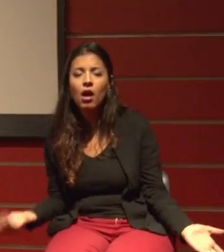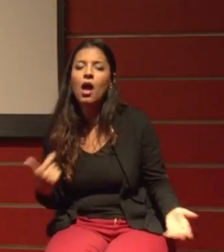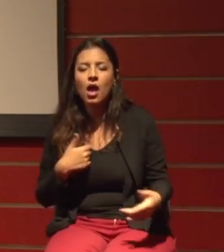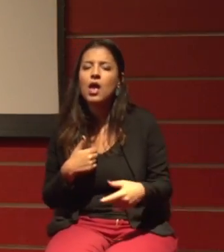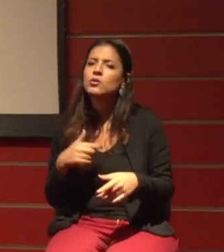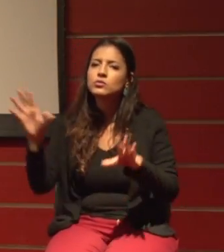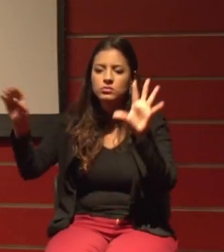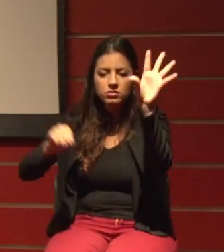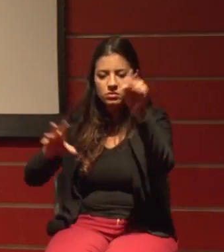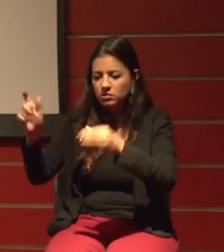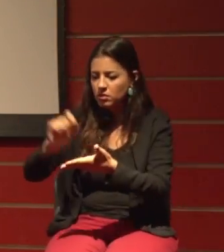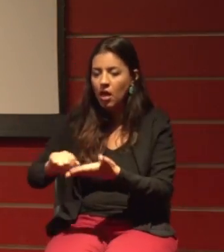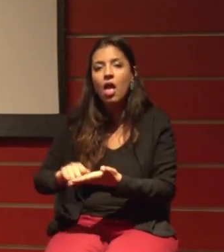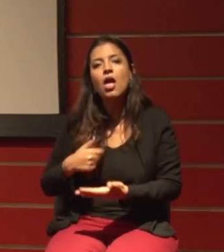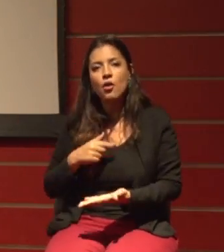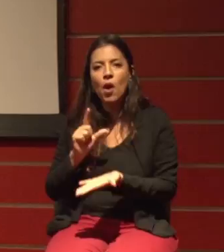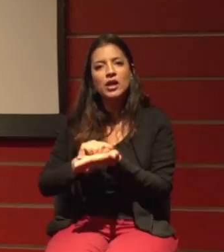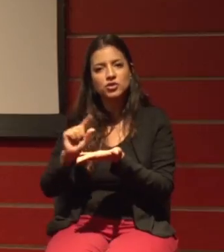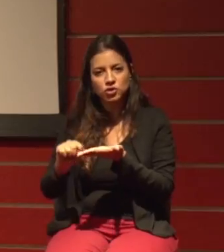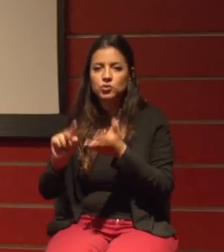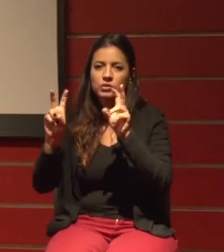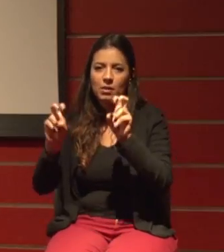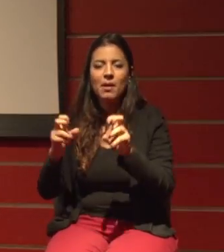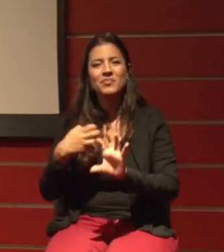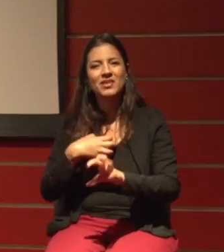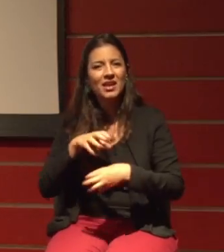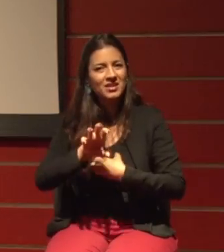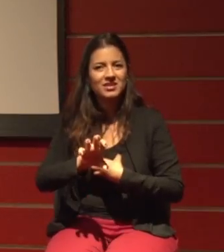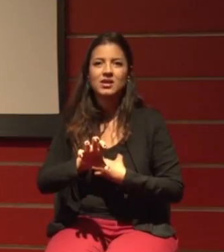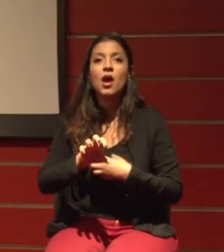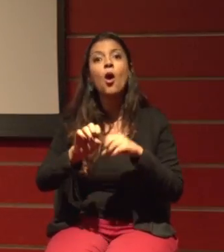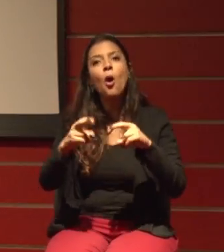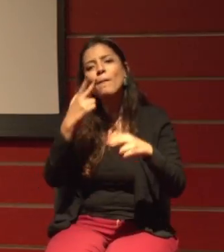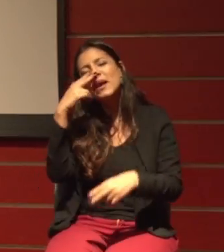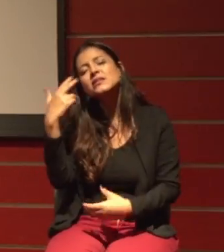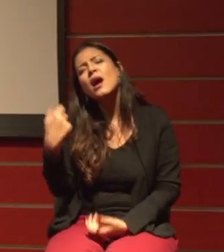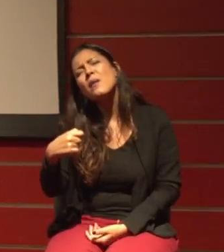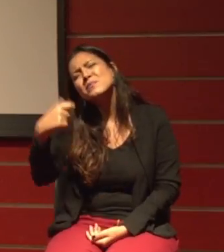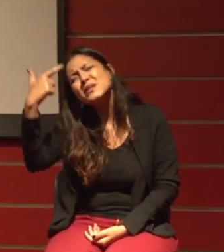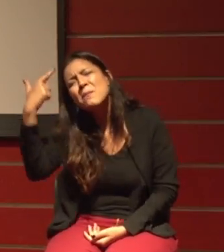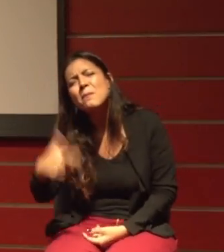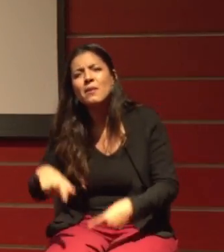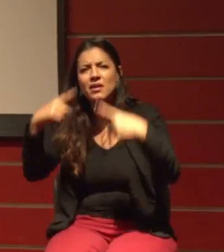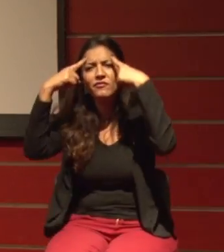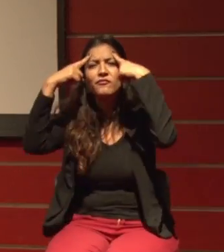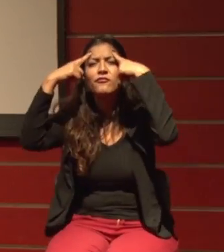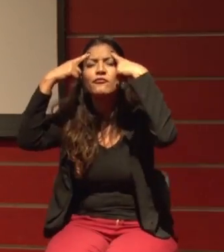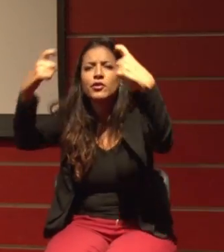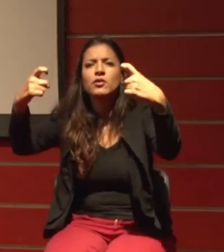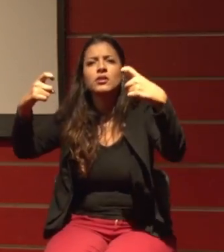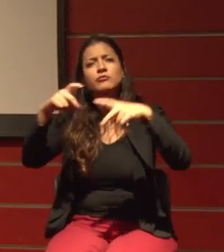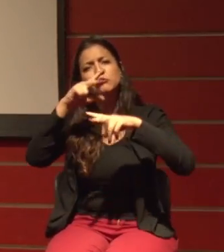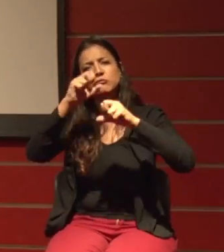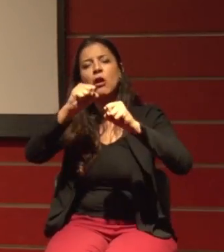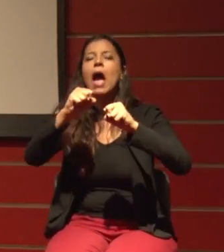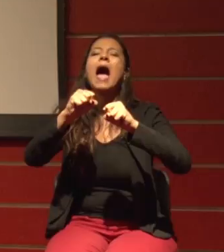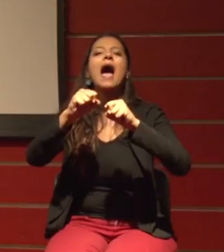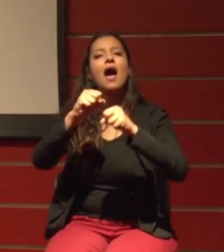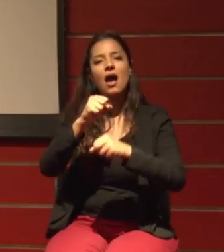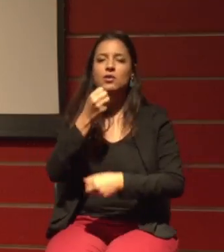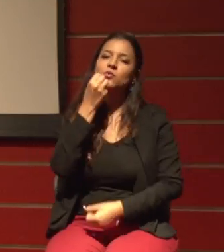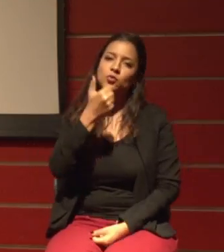né essa falta de empatia ou essa necessidade de ver mais violência para que justifique eh não